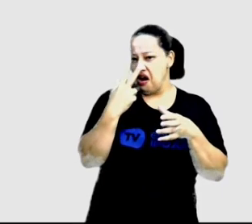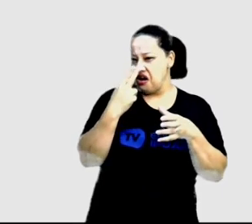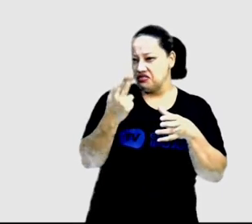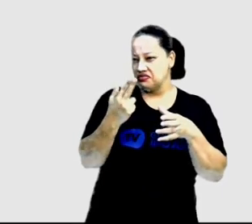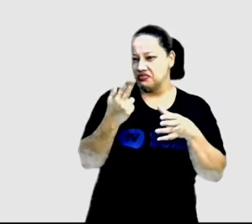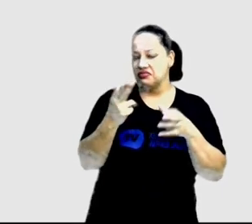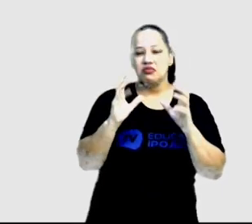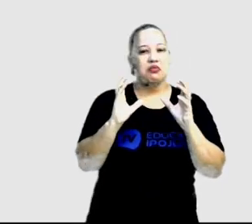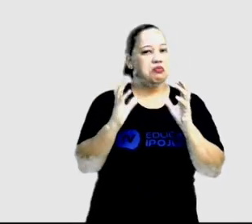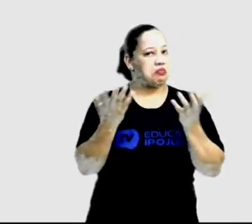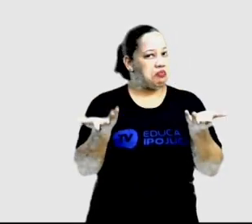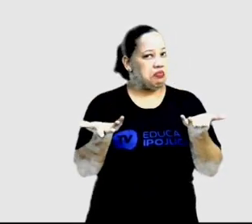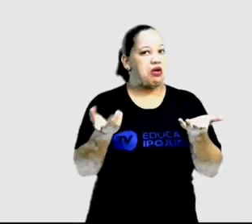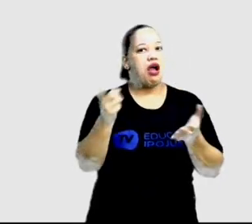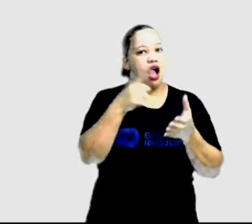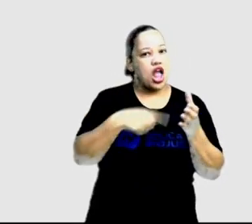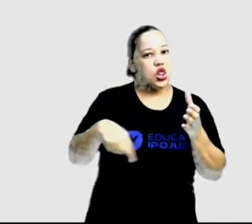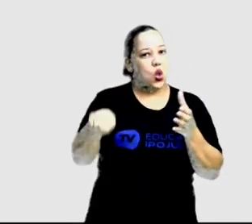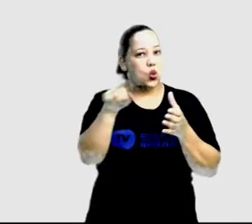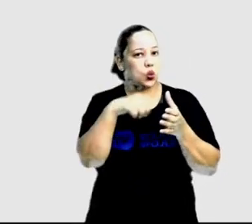forma arredondada?